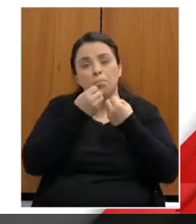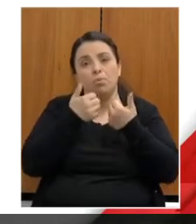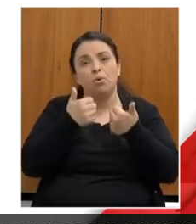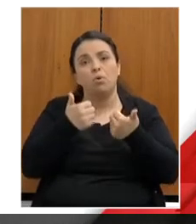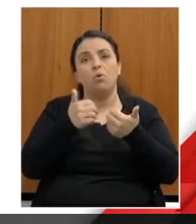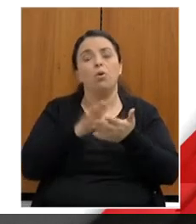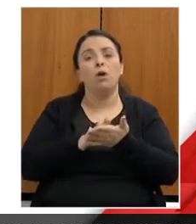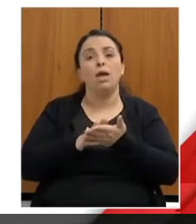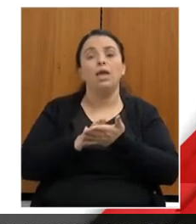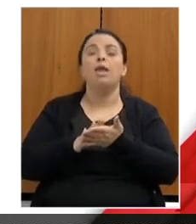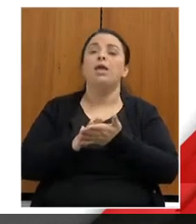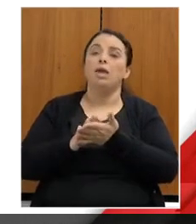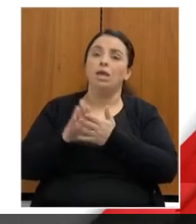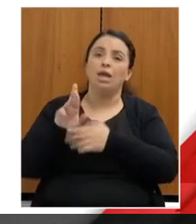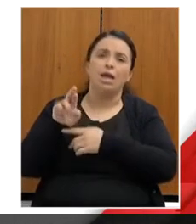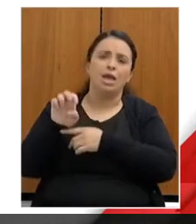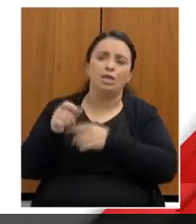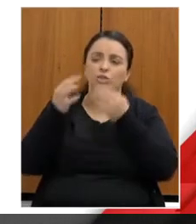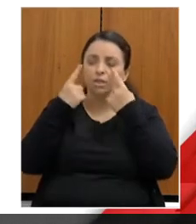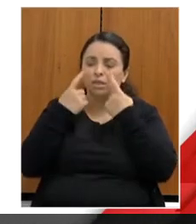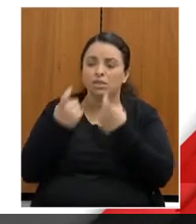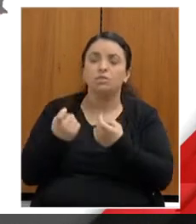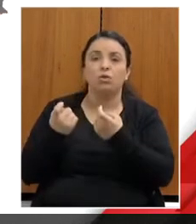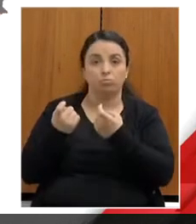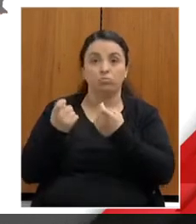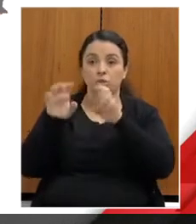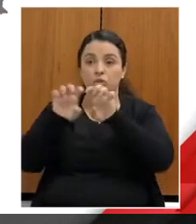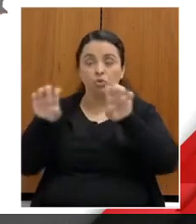estruturada para atendimento à população. Próximo.